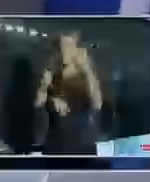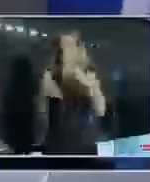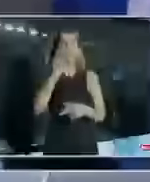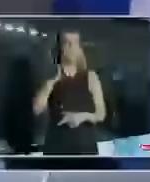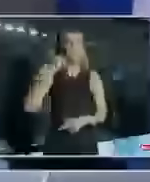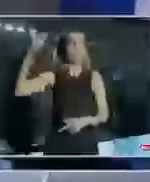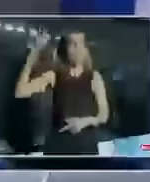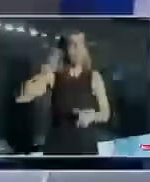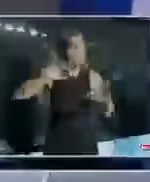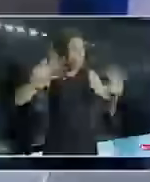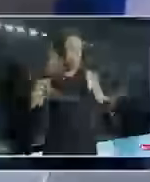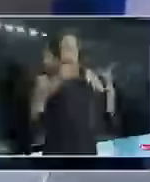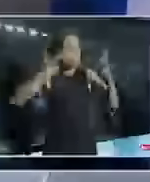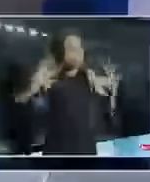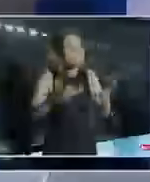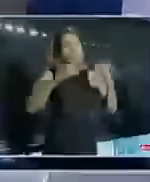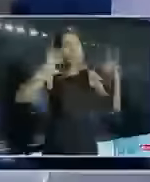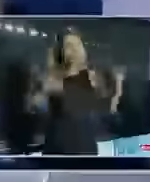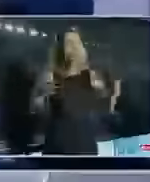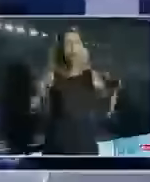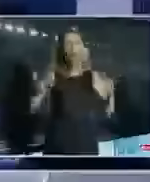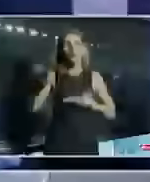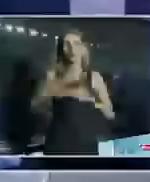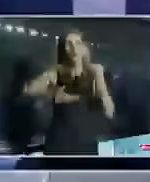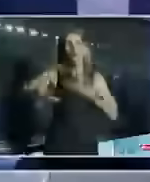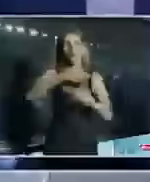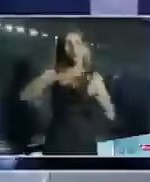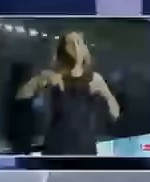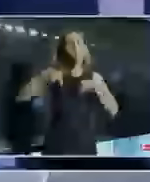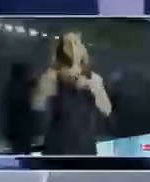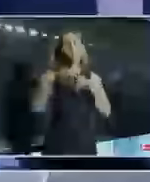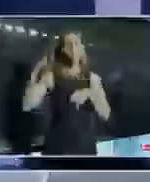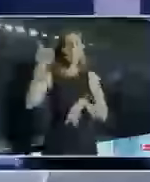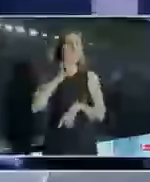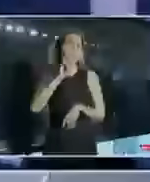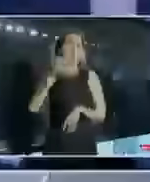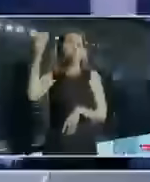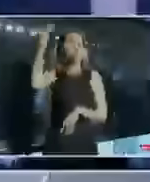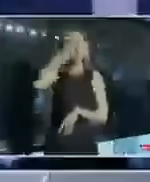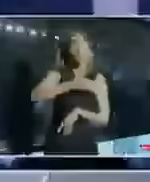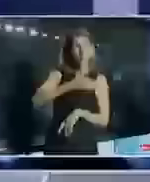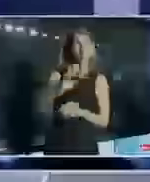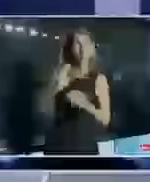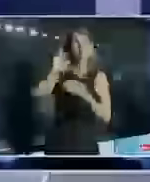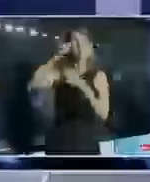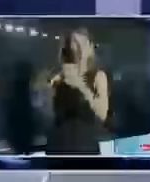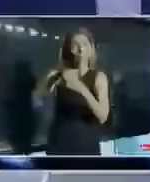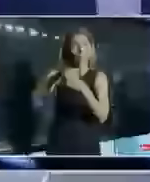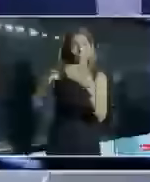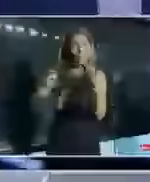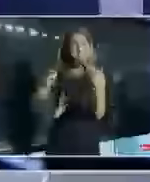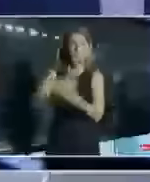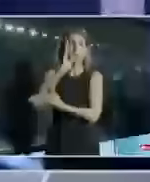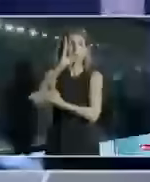impulsionamento só que foi de uma forma diferente e muito inteligente primeiro economicamente invejável que dá para ser copiado por